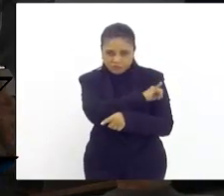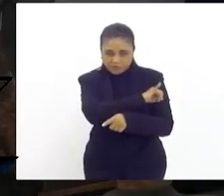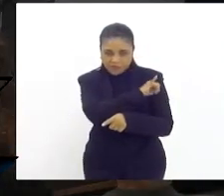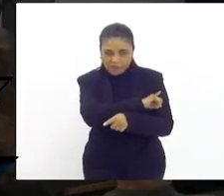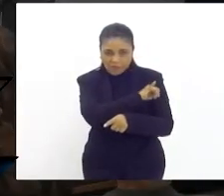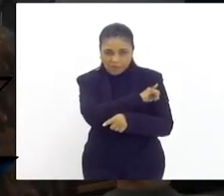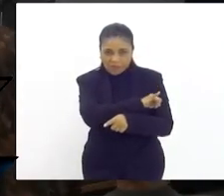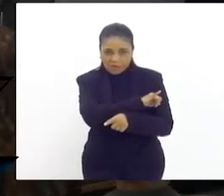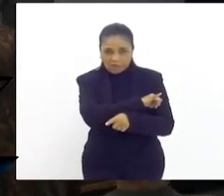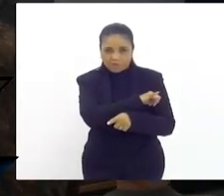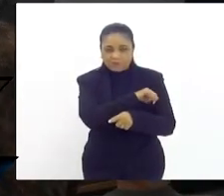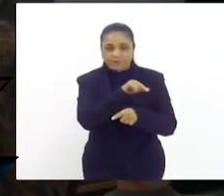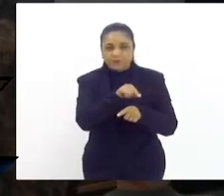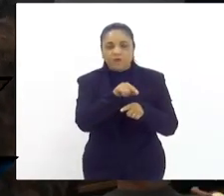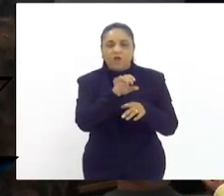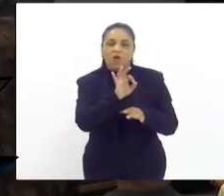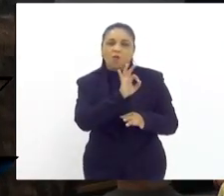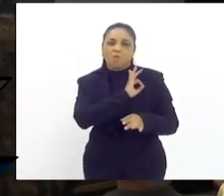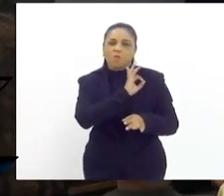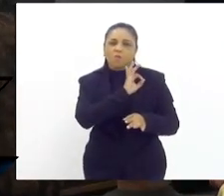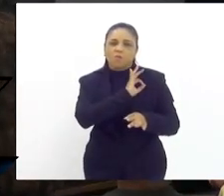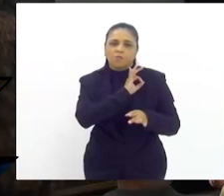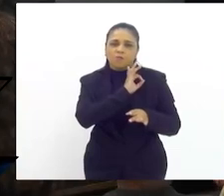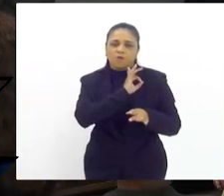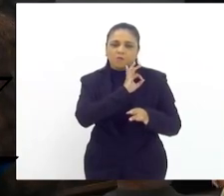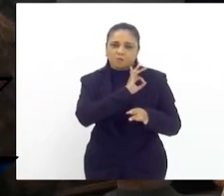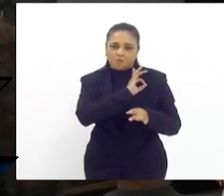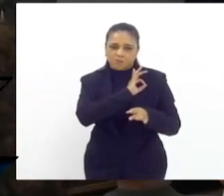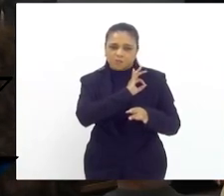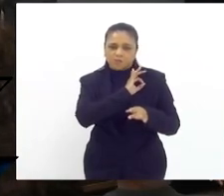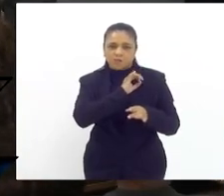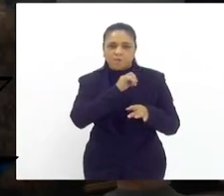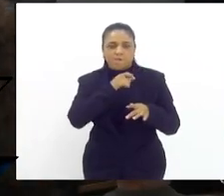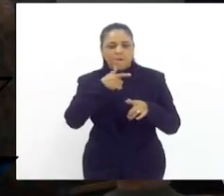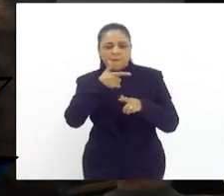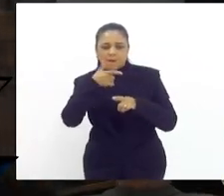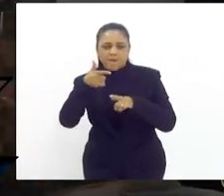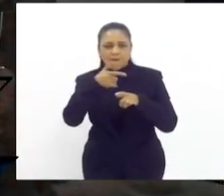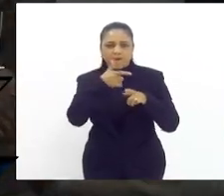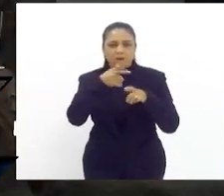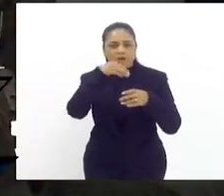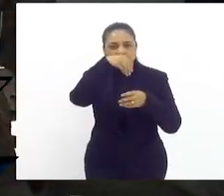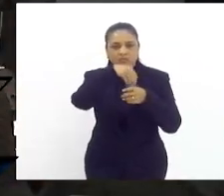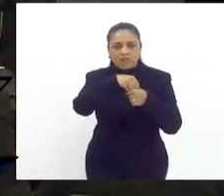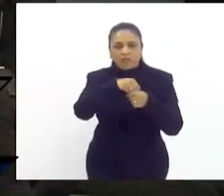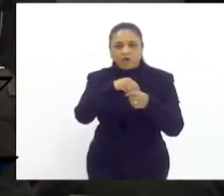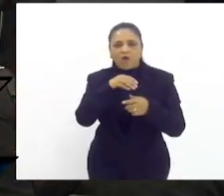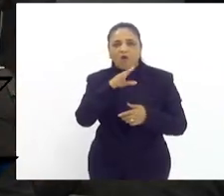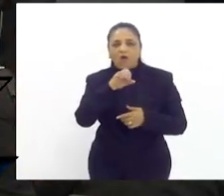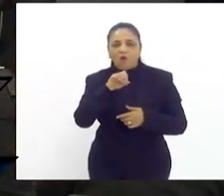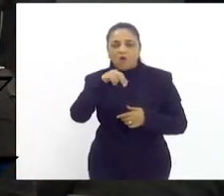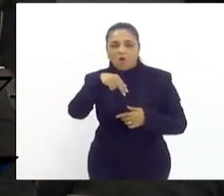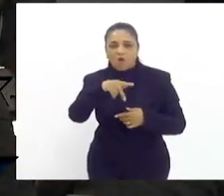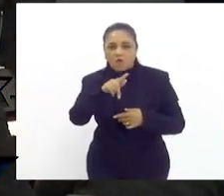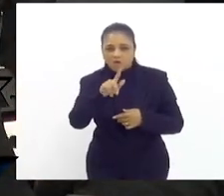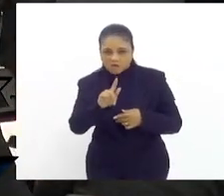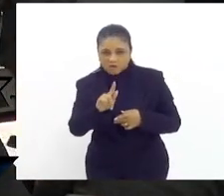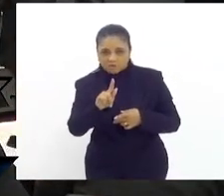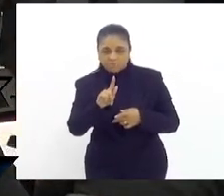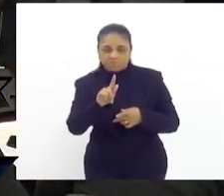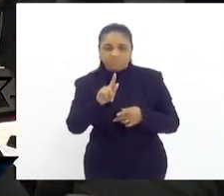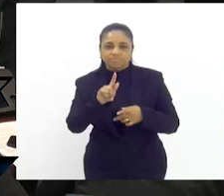é onde é a operação policial entrou dentro de uma ONG no estado do Rio de Janeiro e